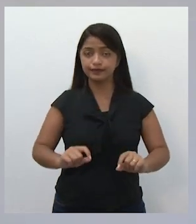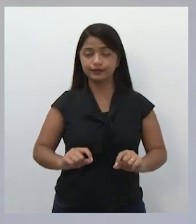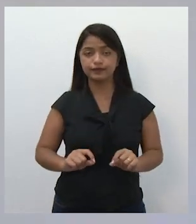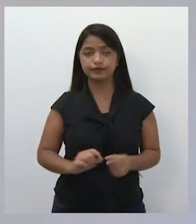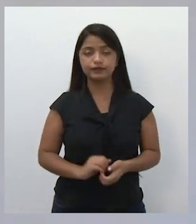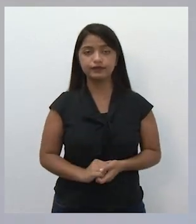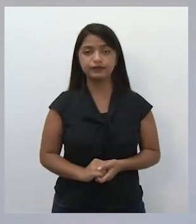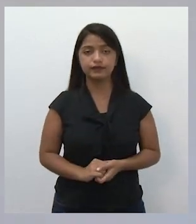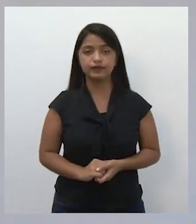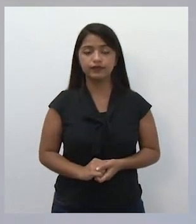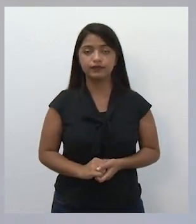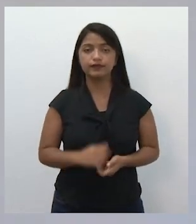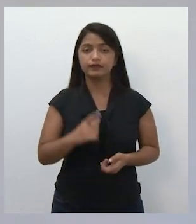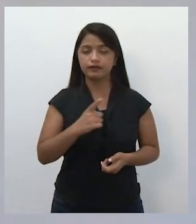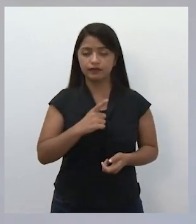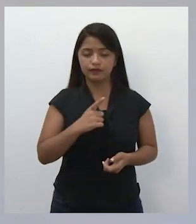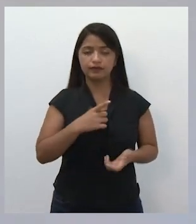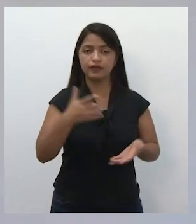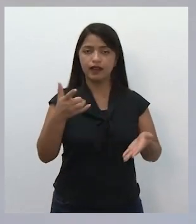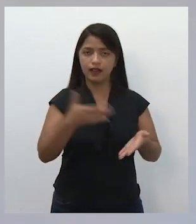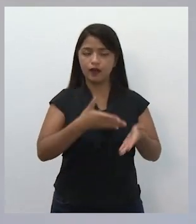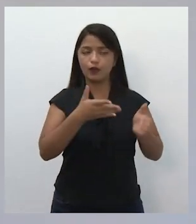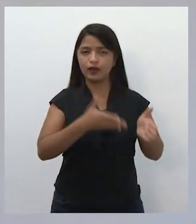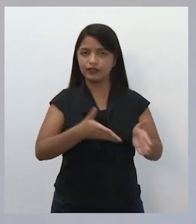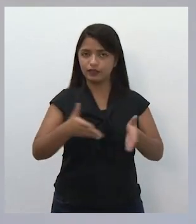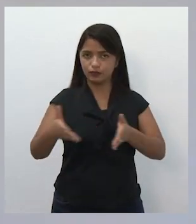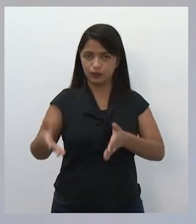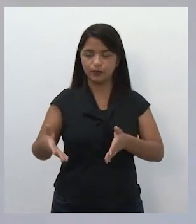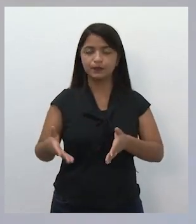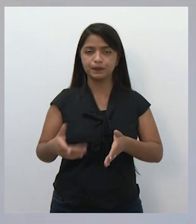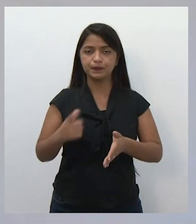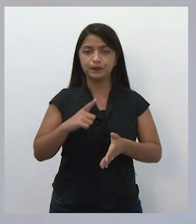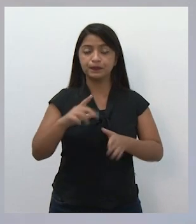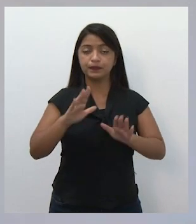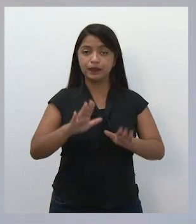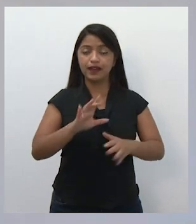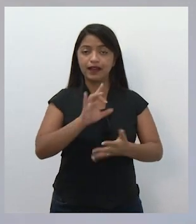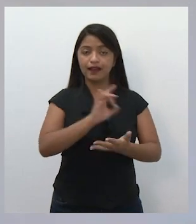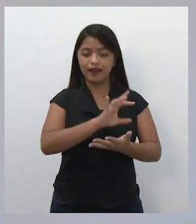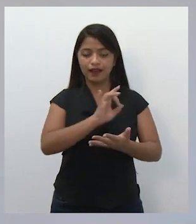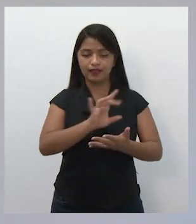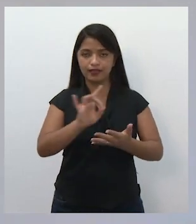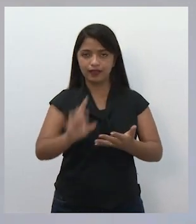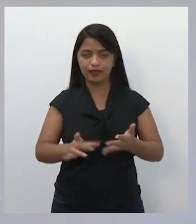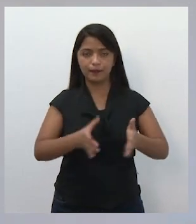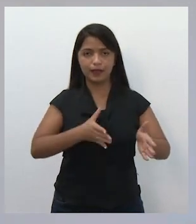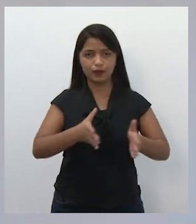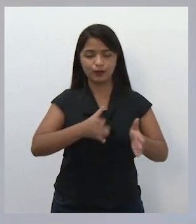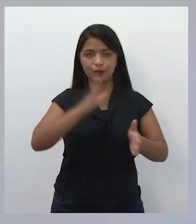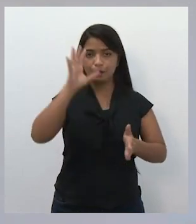no organizador, a mesma, só que em cada situação de aprendizagem,